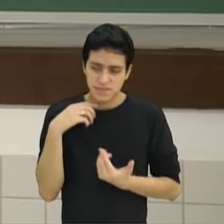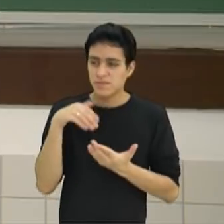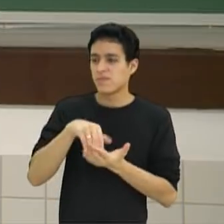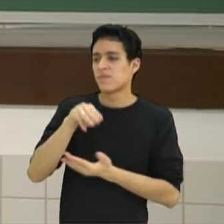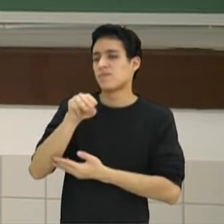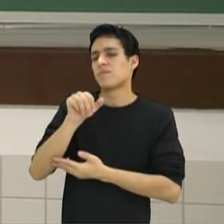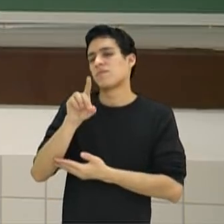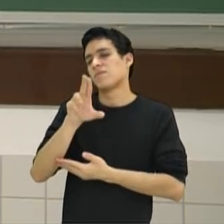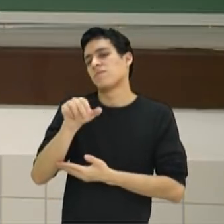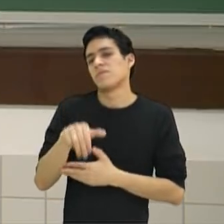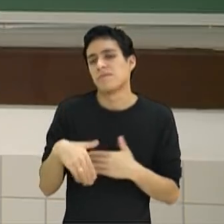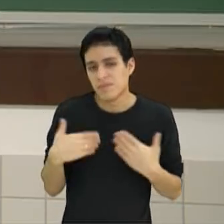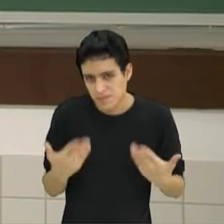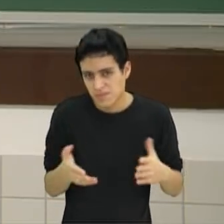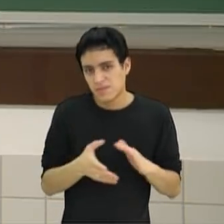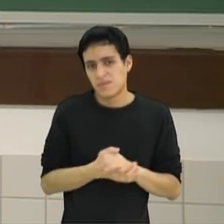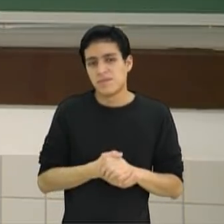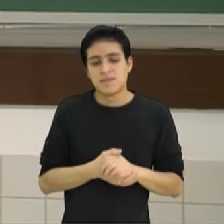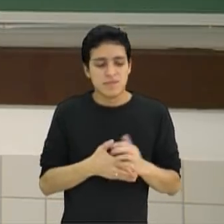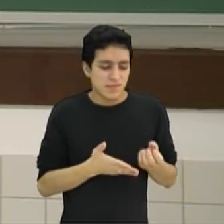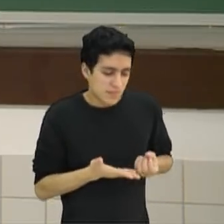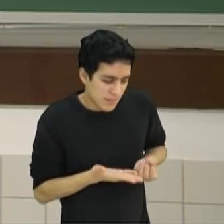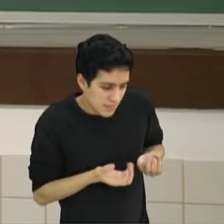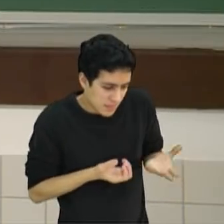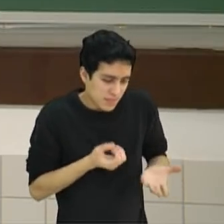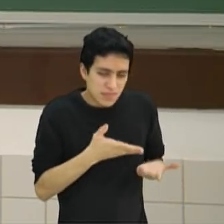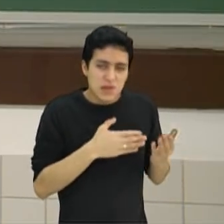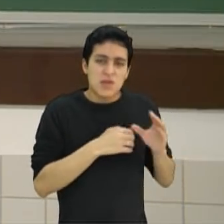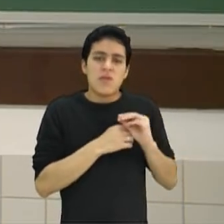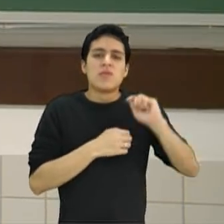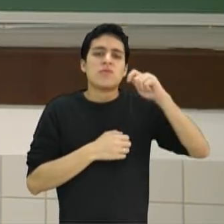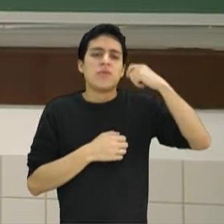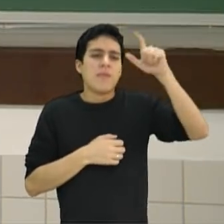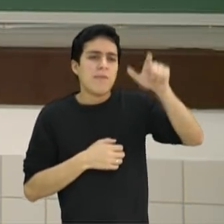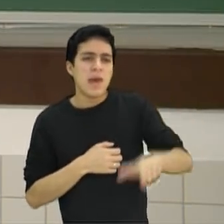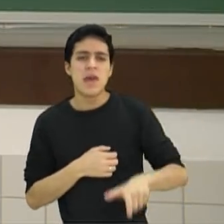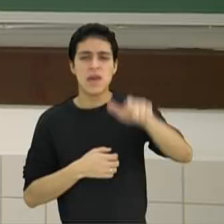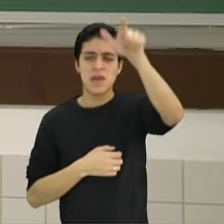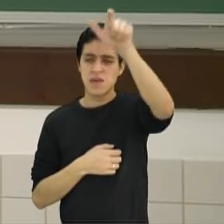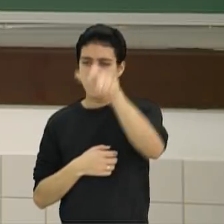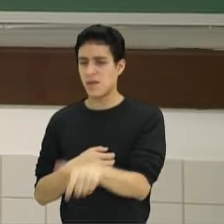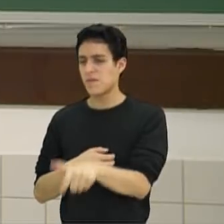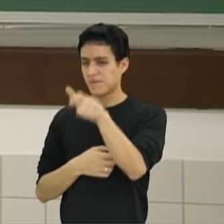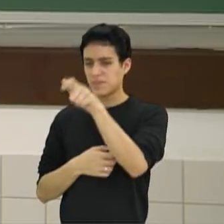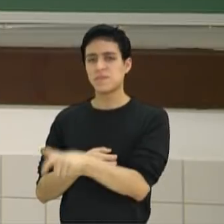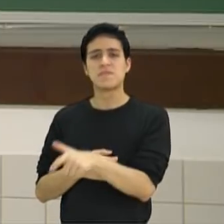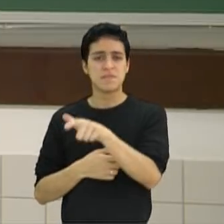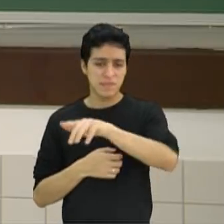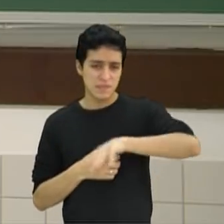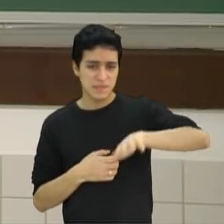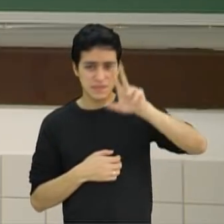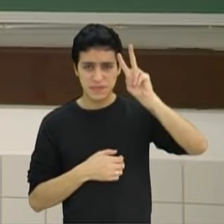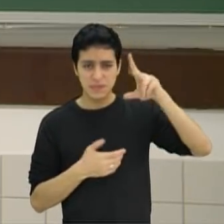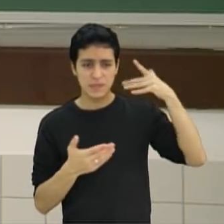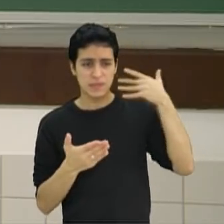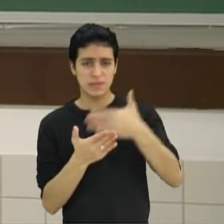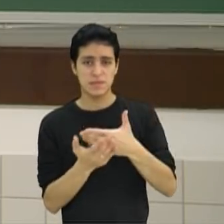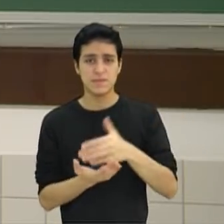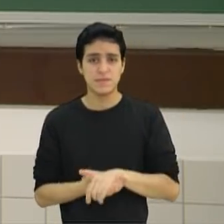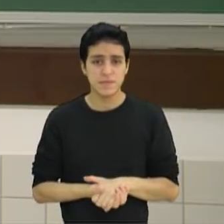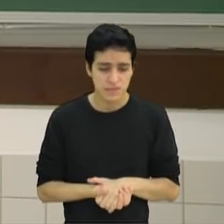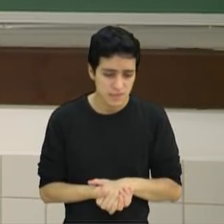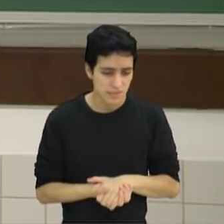Madonna. Então, teve um conhecimento aí, o filho dela, sobre algumas personalidades da história mundial, né? Também